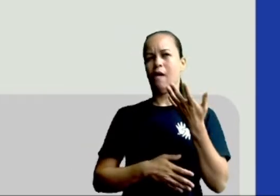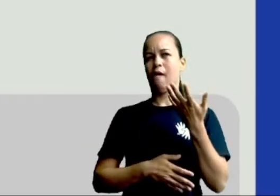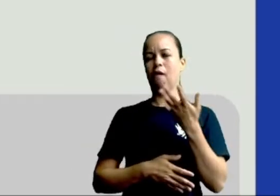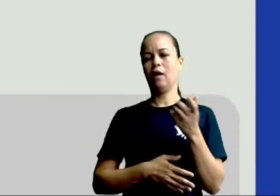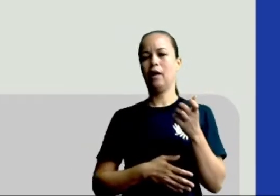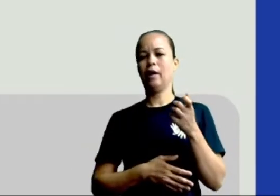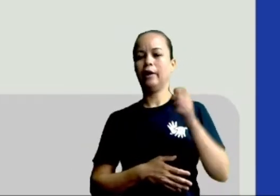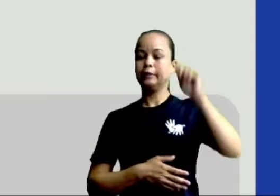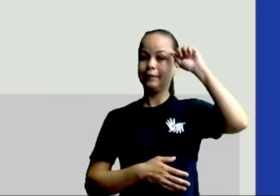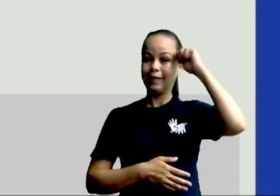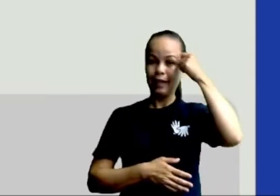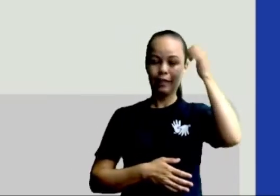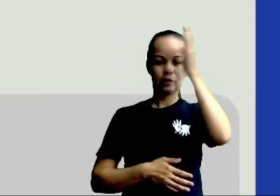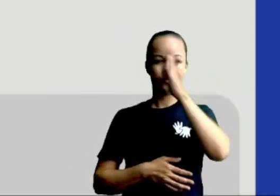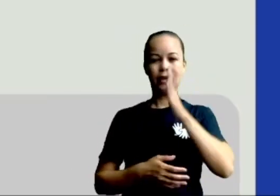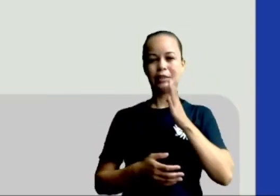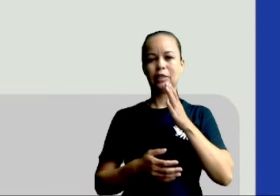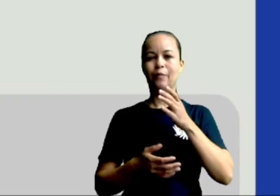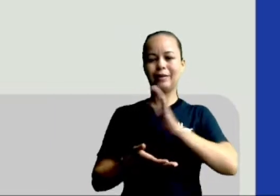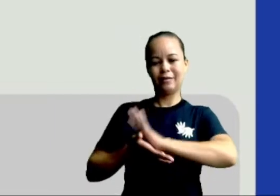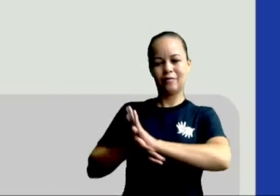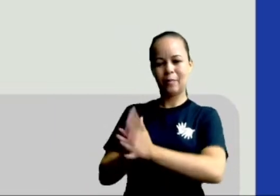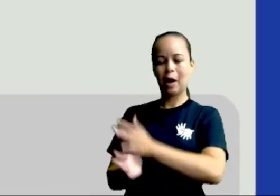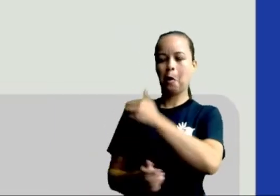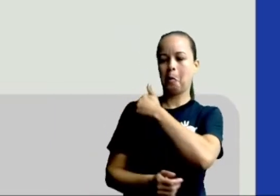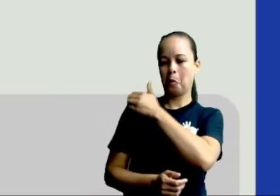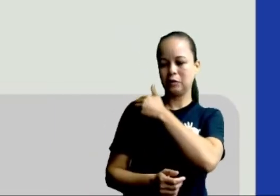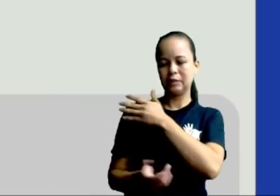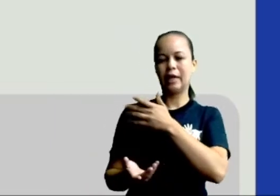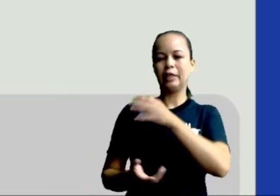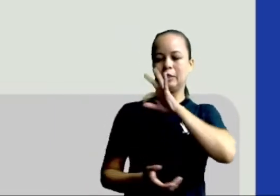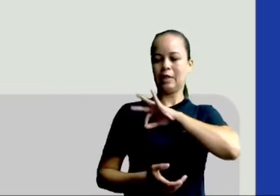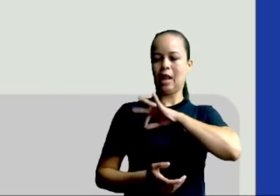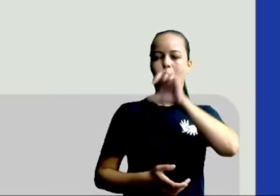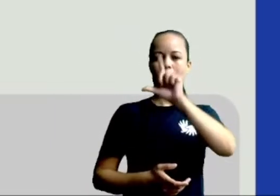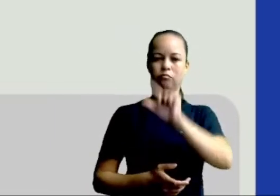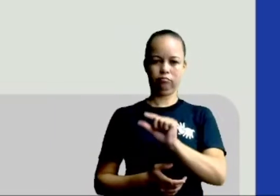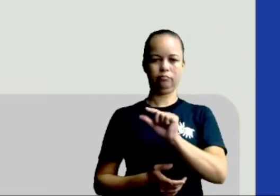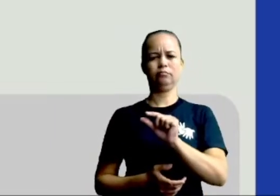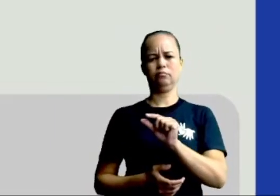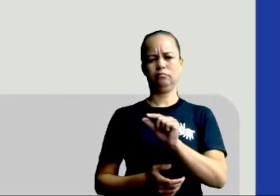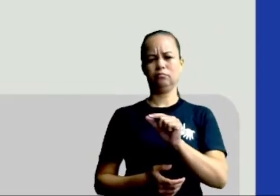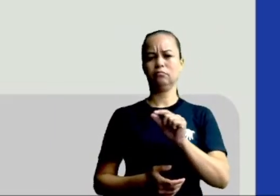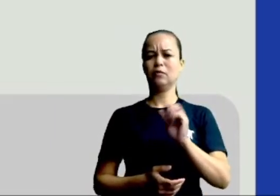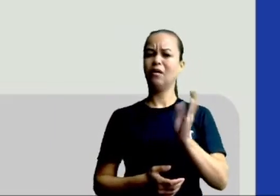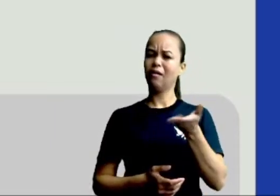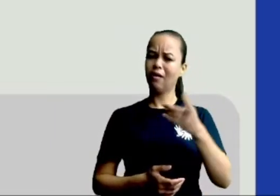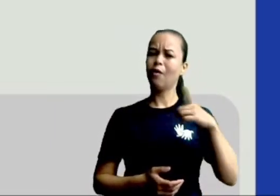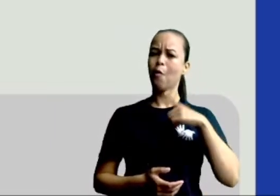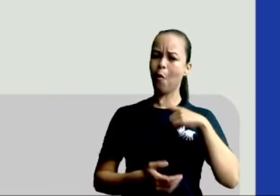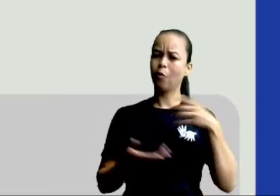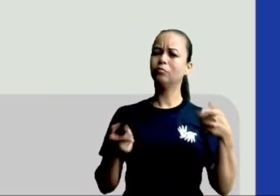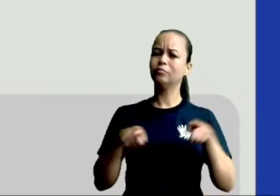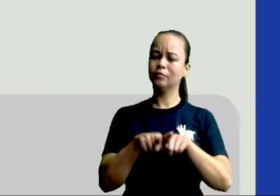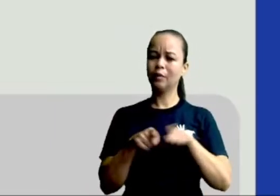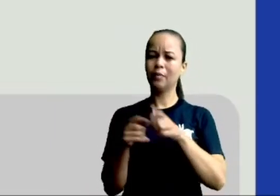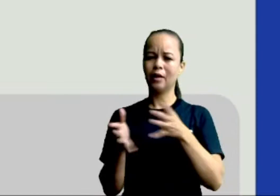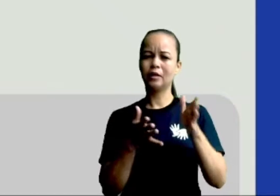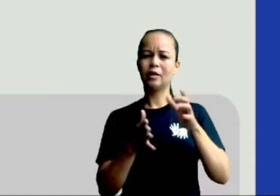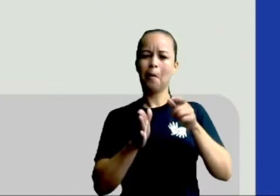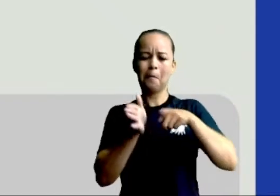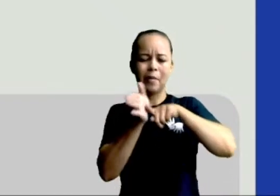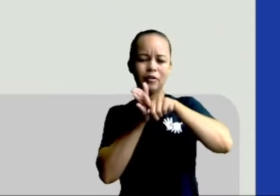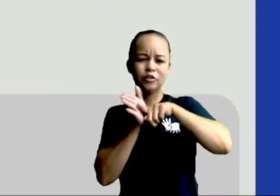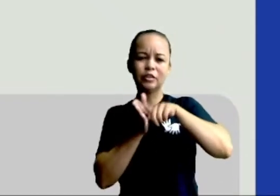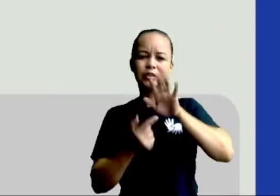com o preconceito e a imposição de baixos salários. Até hoje, gente, pesquisas recentes mostram que pessoas negras